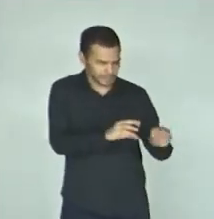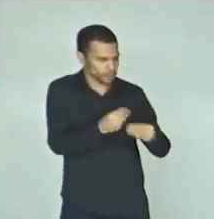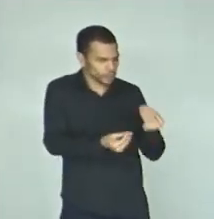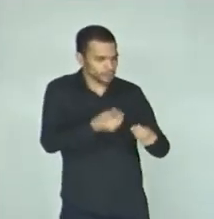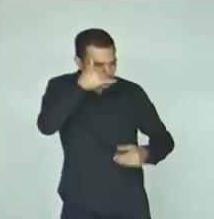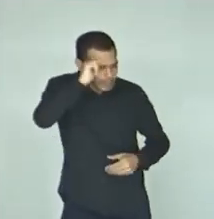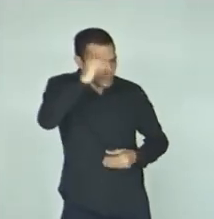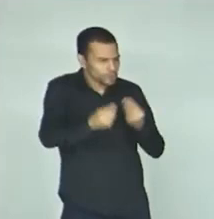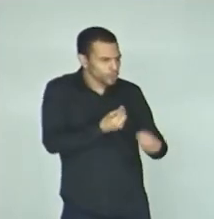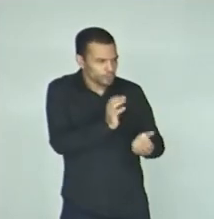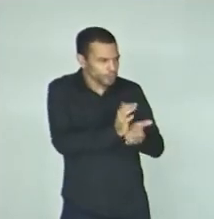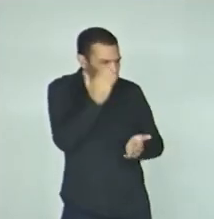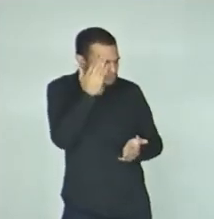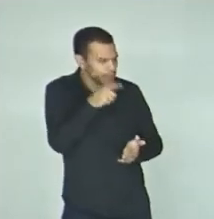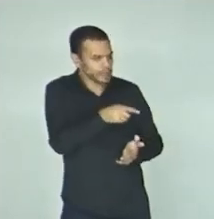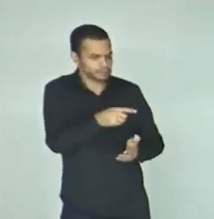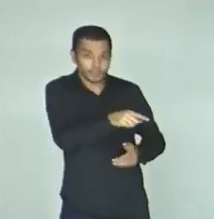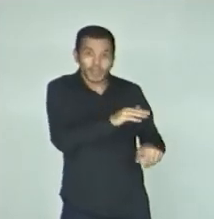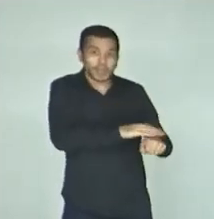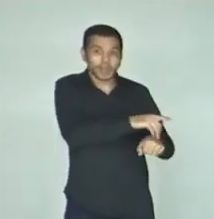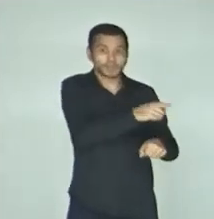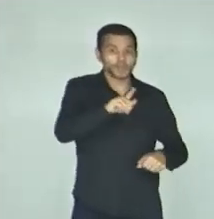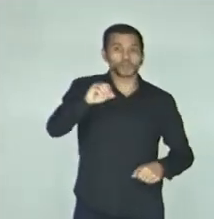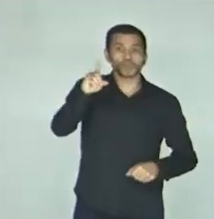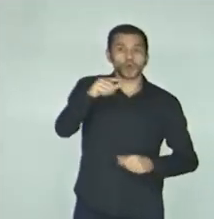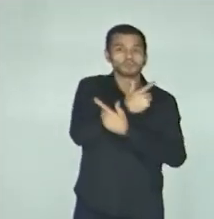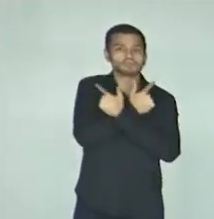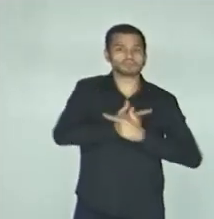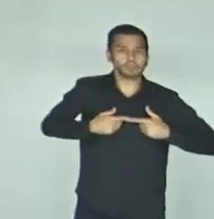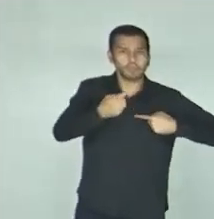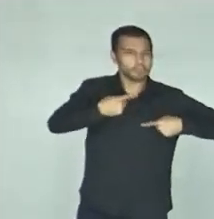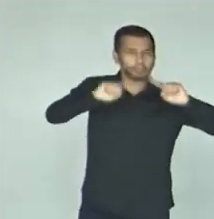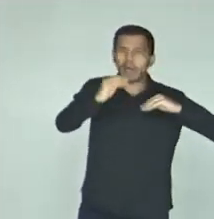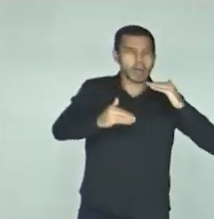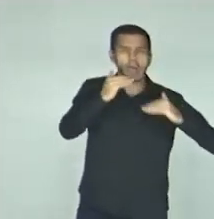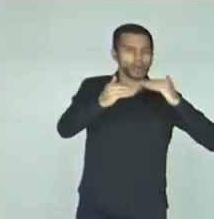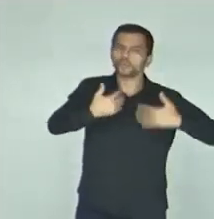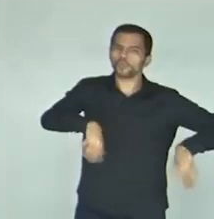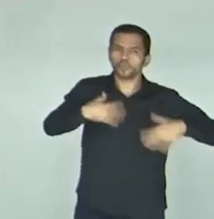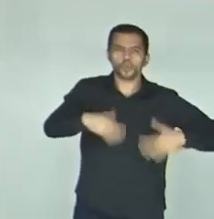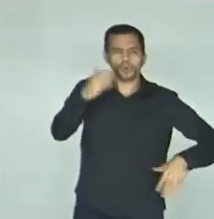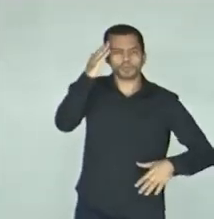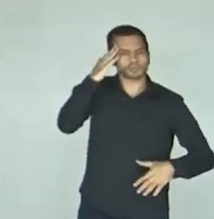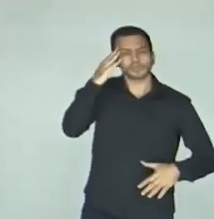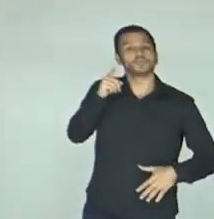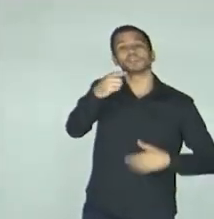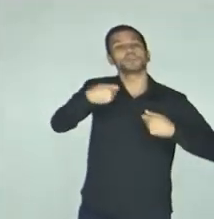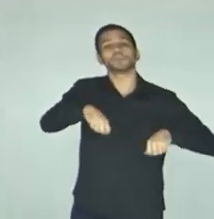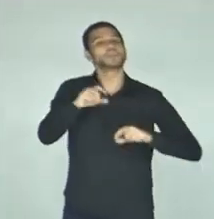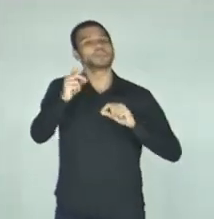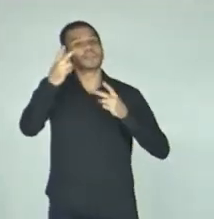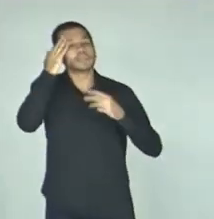e ele vai para o esperando ele vai avançando ele vai evoluindo é uma coisa tremenda E agora dá uma olhada no que